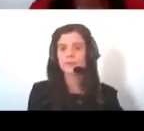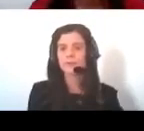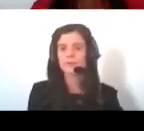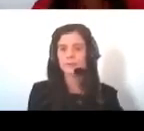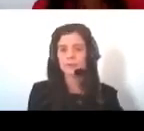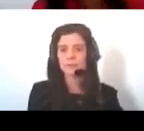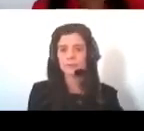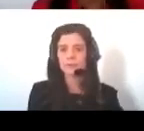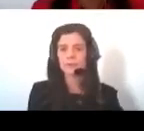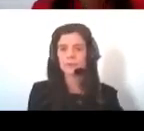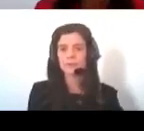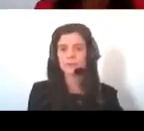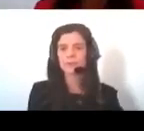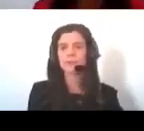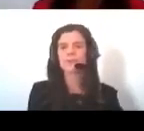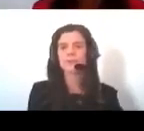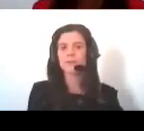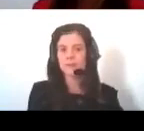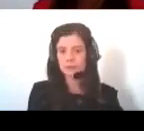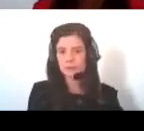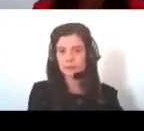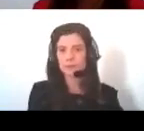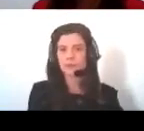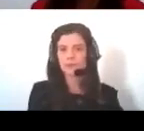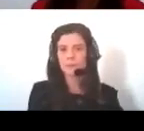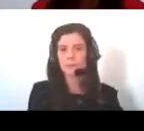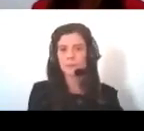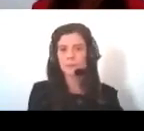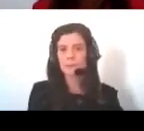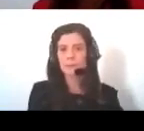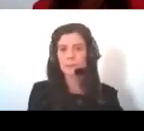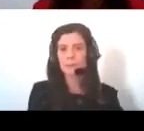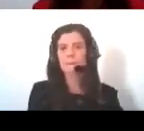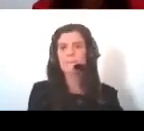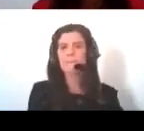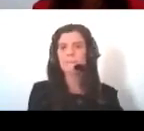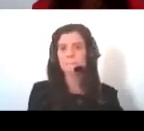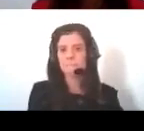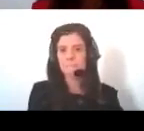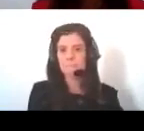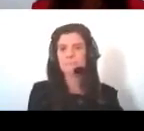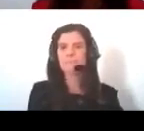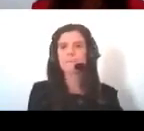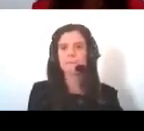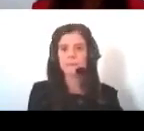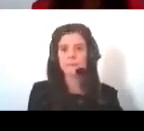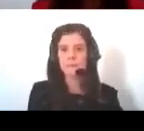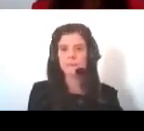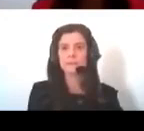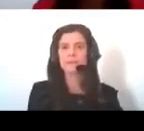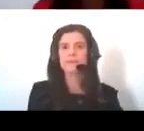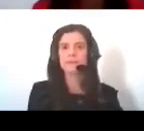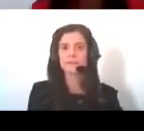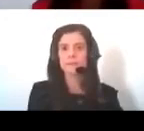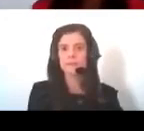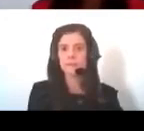alguma dificuldade, quando o cidadão tem alguma dificuldade, ele recorre-se às pessoas que trabalham na prefeitura.